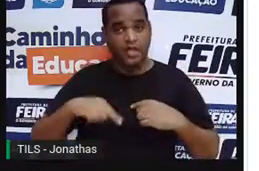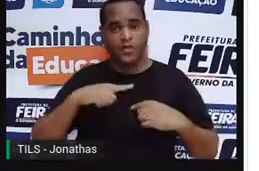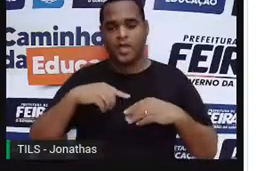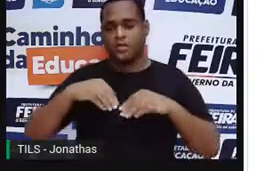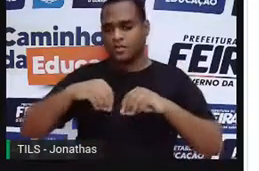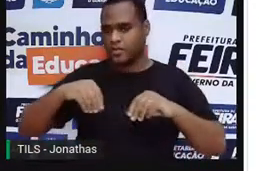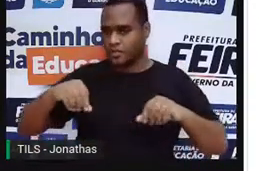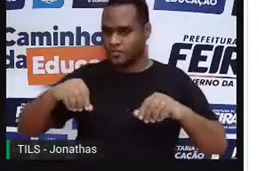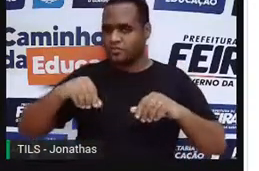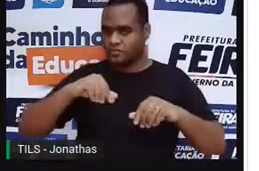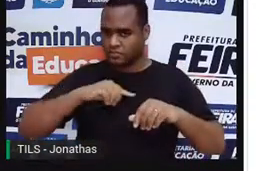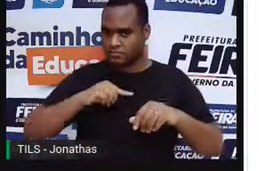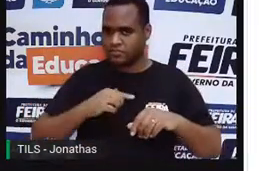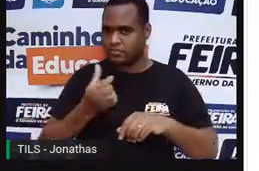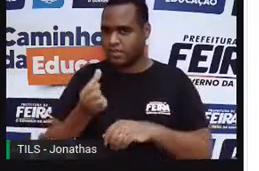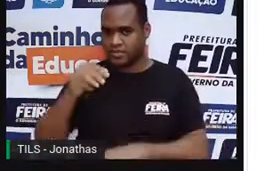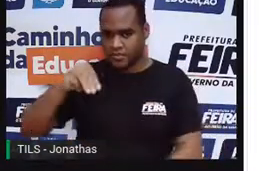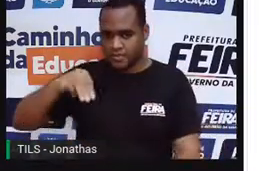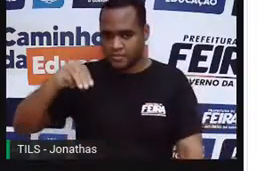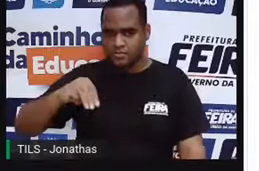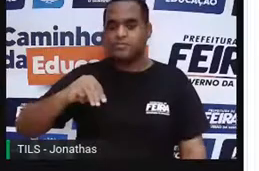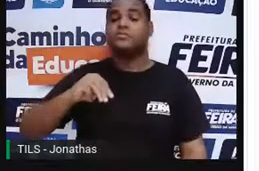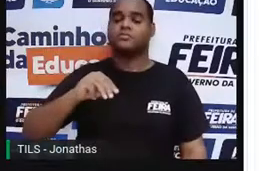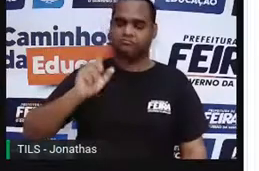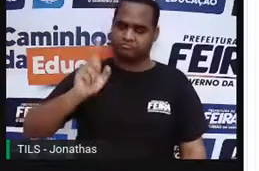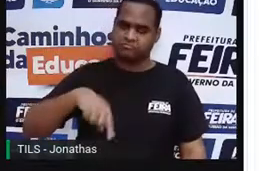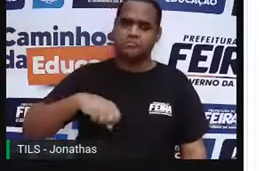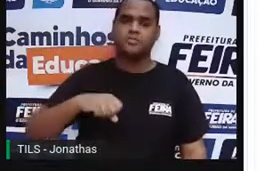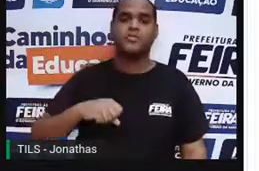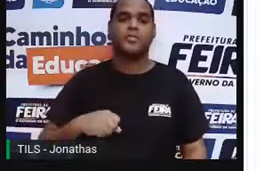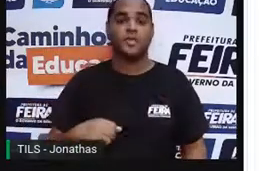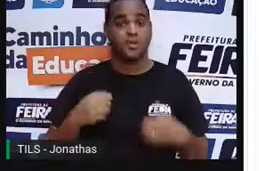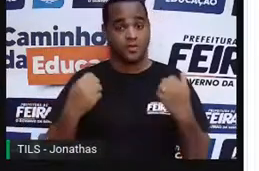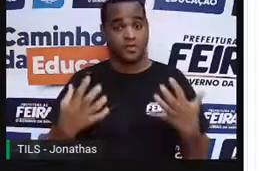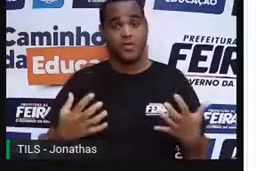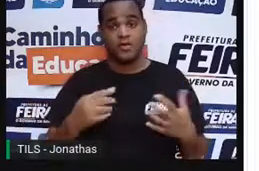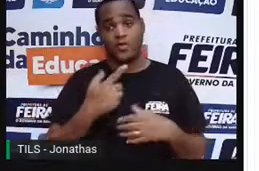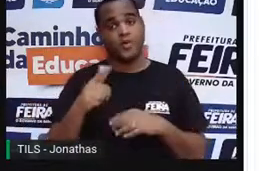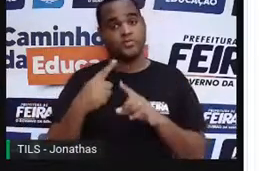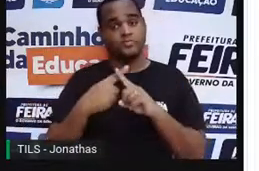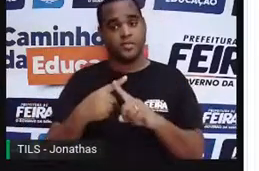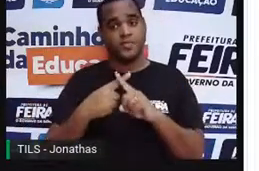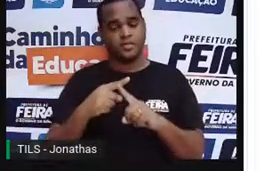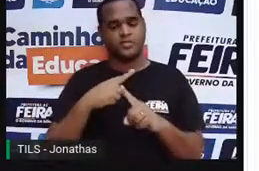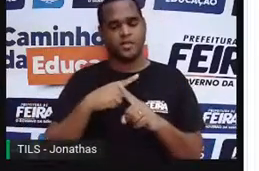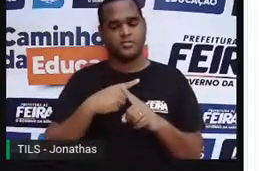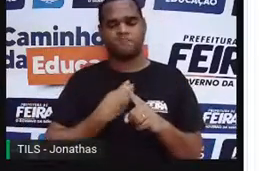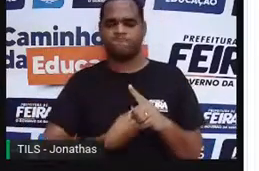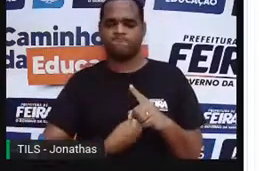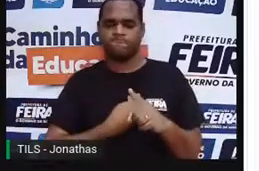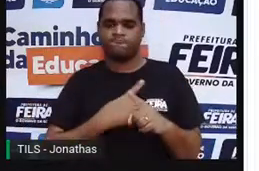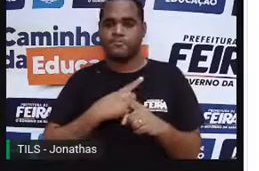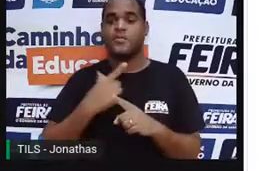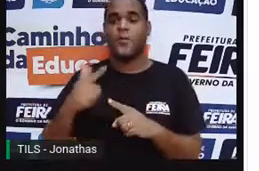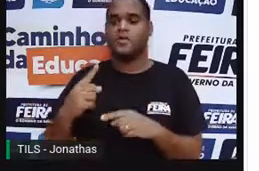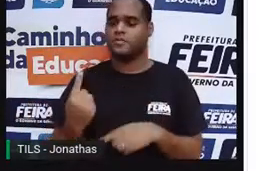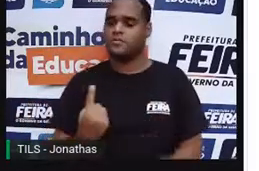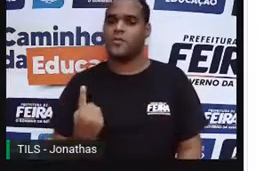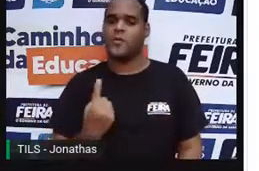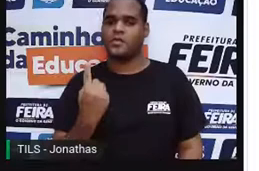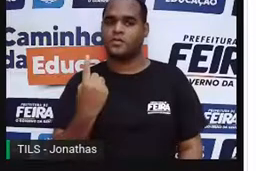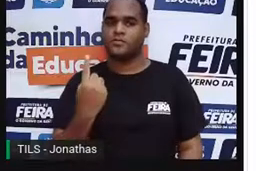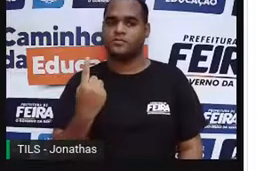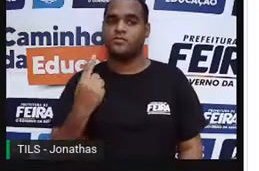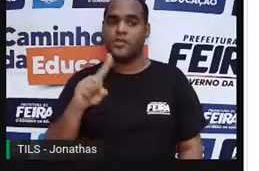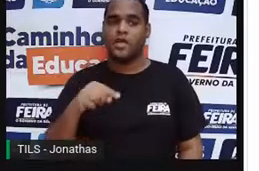terreno o comprimento foi seis metros tá E multiplicar esse comprimento pela altura